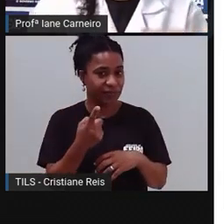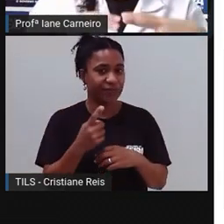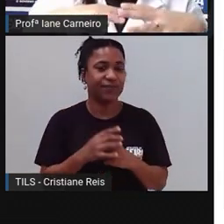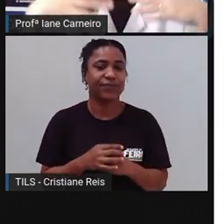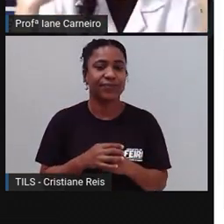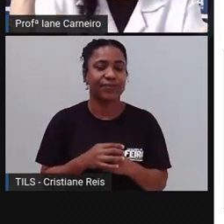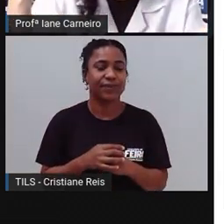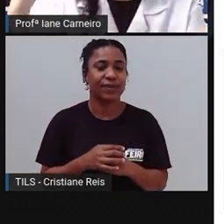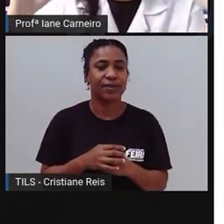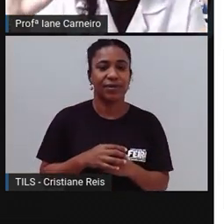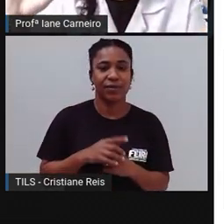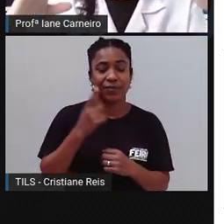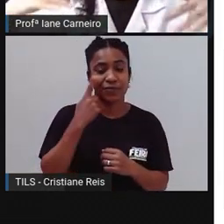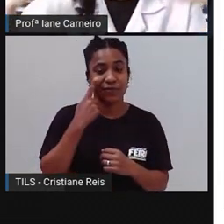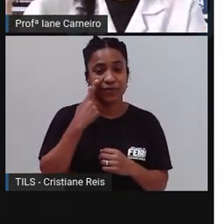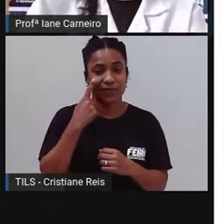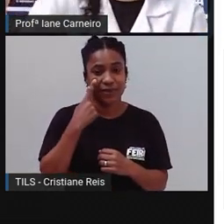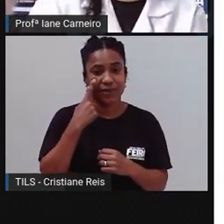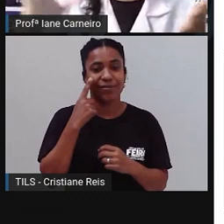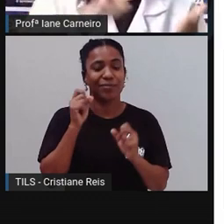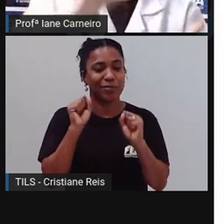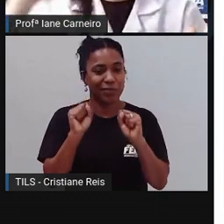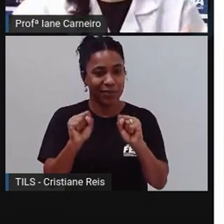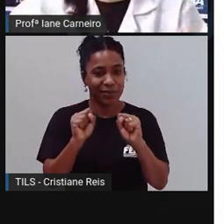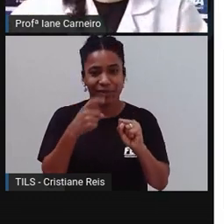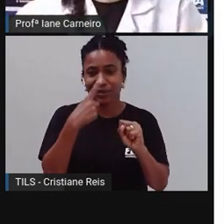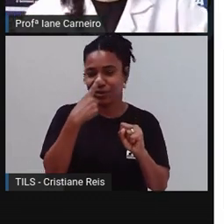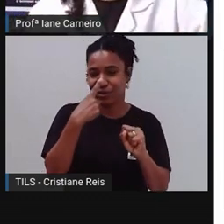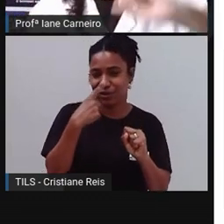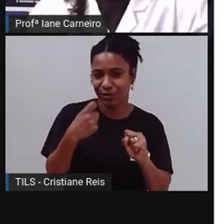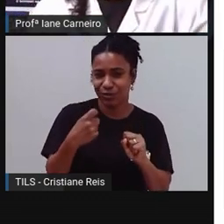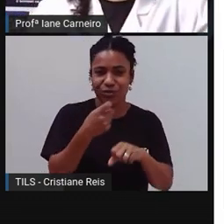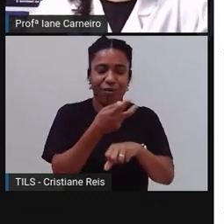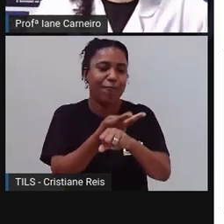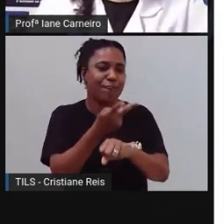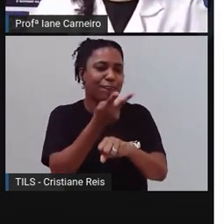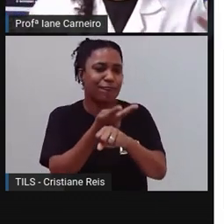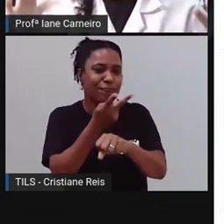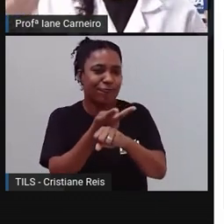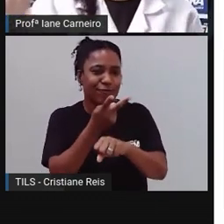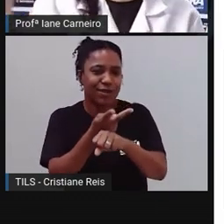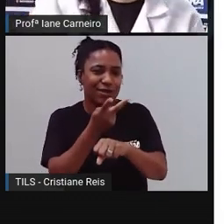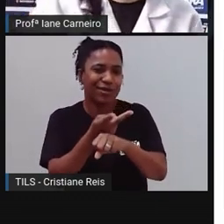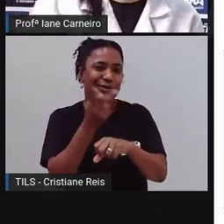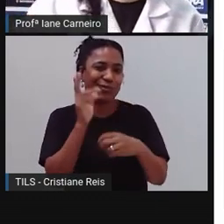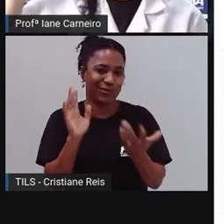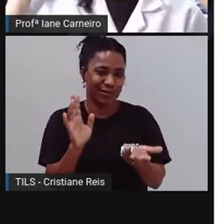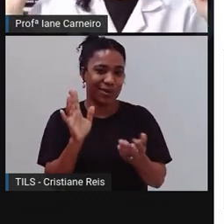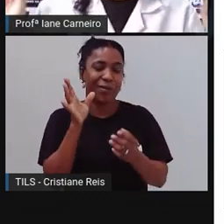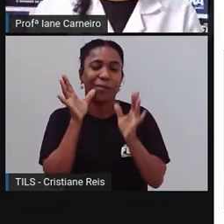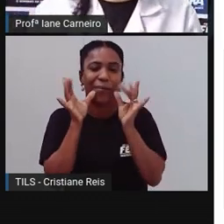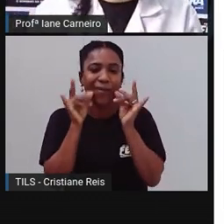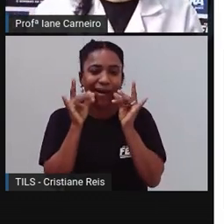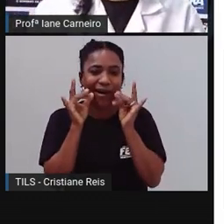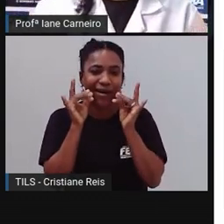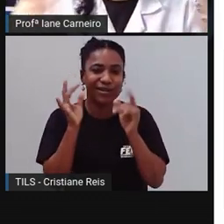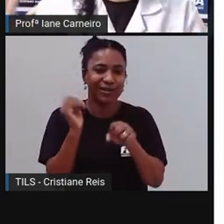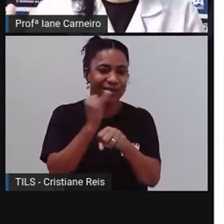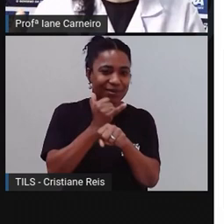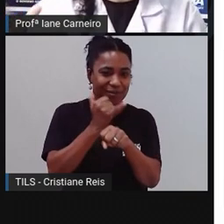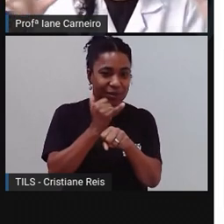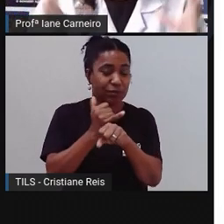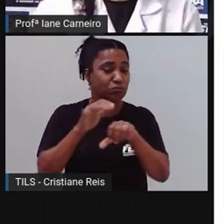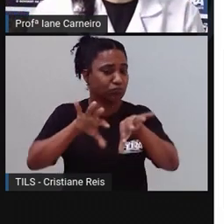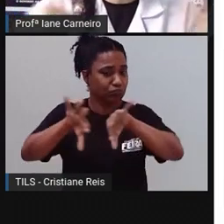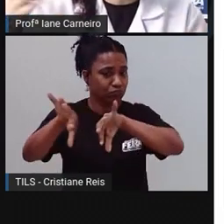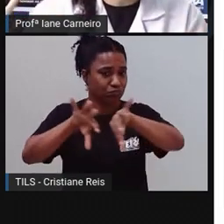né? Você pode separar seu lixo, o que é vidro, o que é plástico, o que é alumínio, você pode separar isso